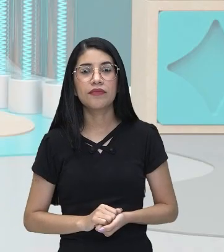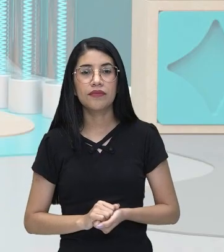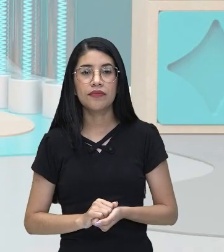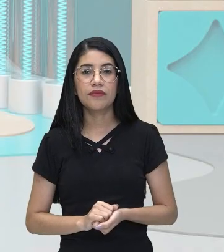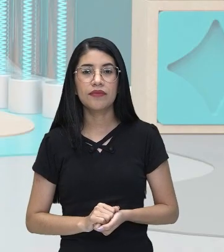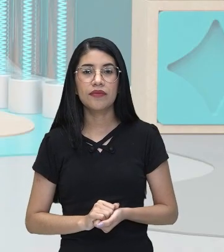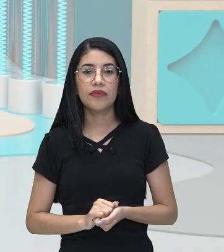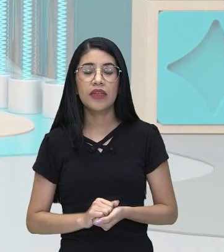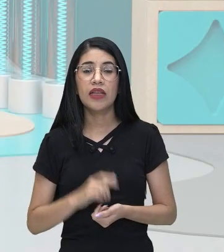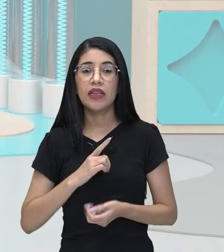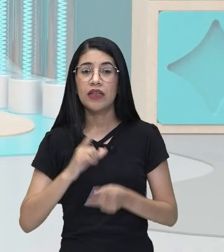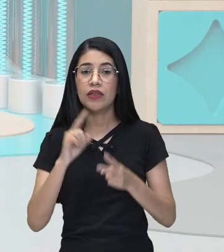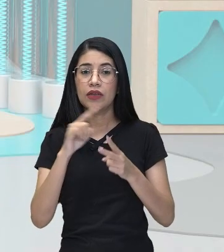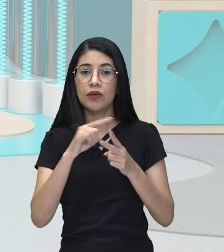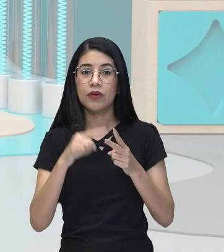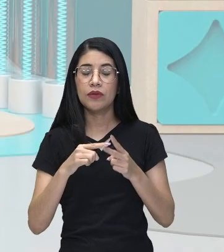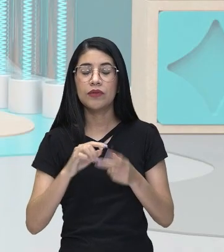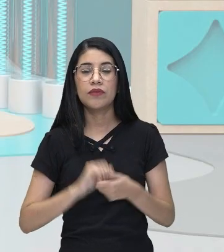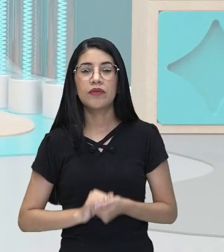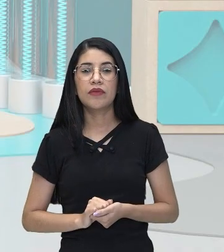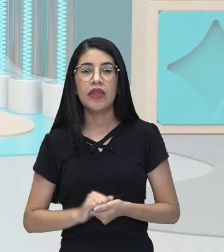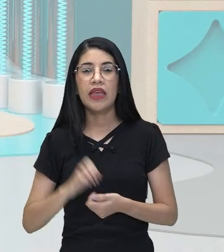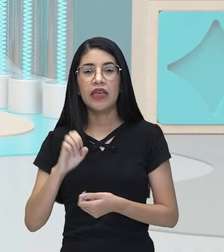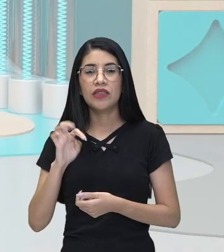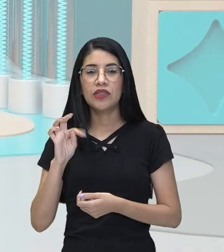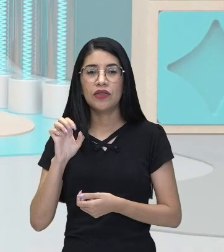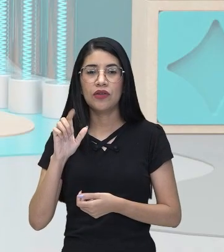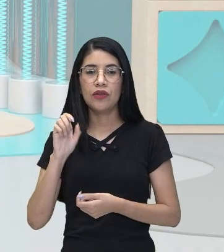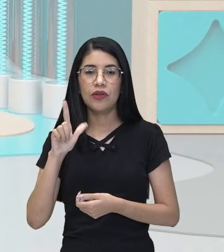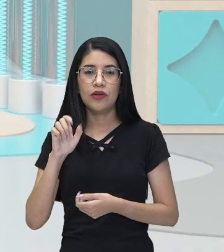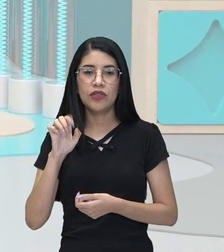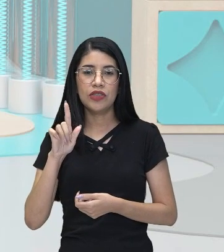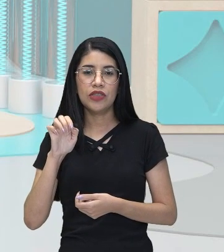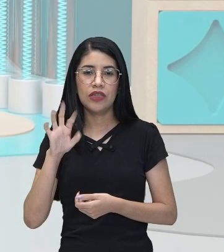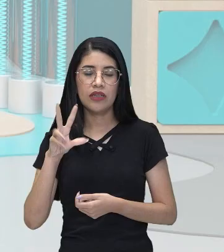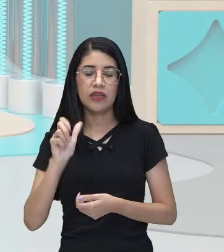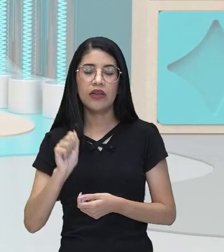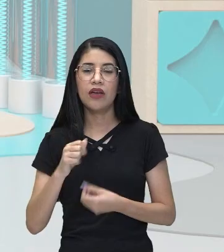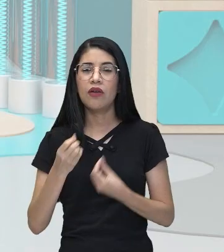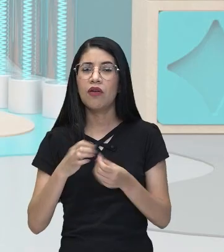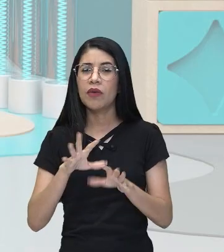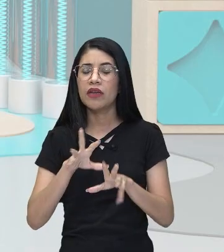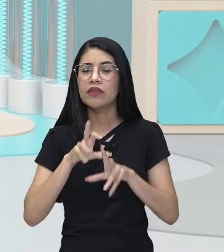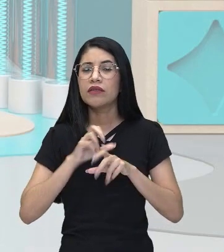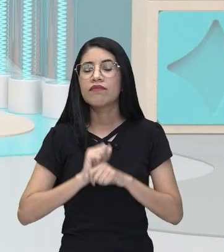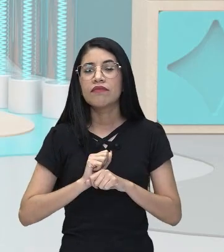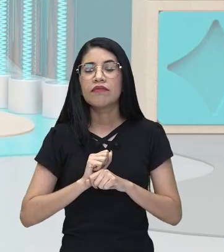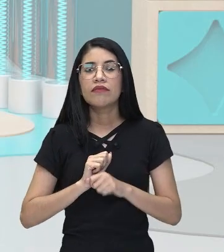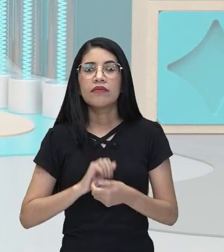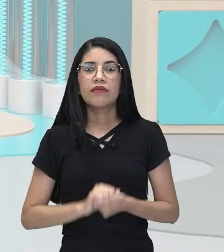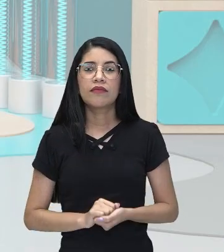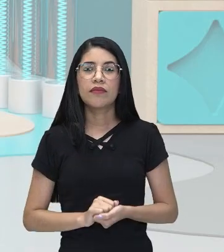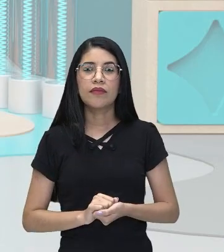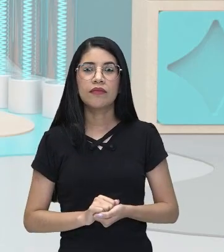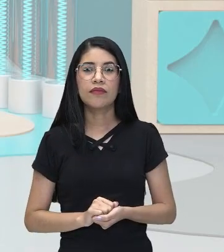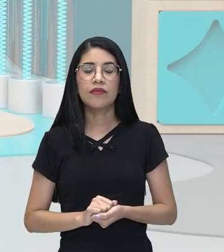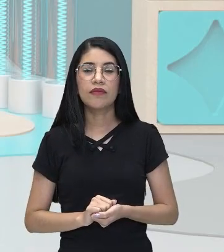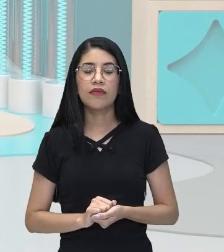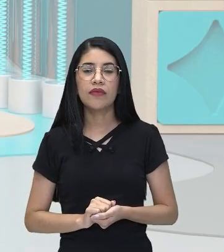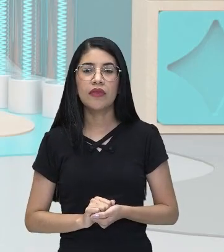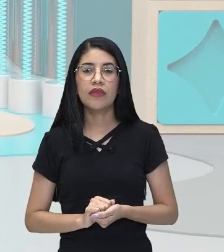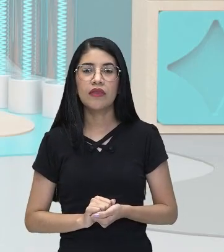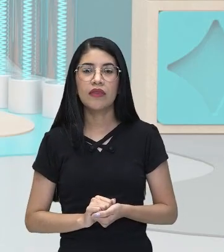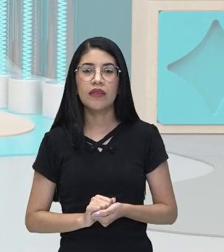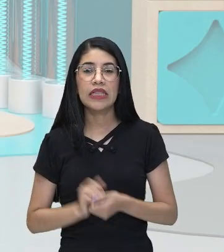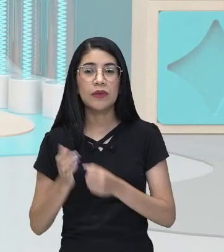esses dois tipos aí, a etiológica, né? Que a gente adquire essa dislipidemia aí, ó, são as